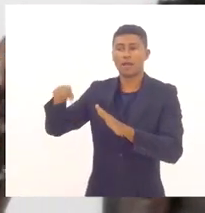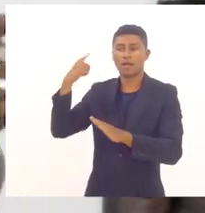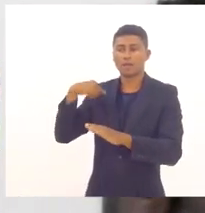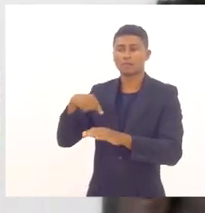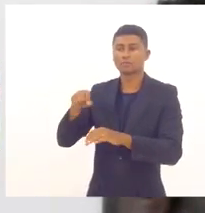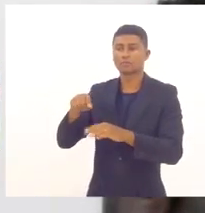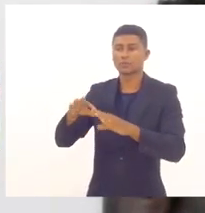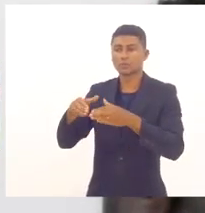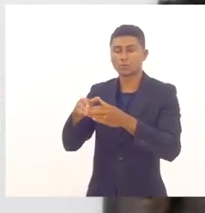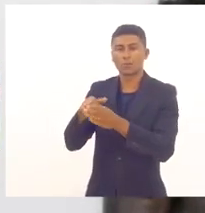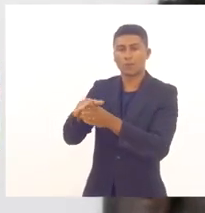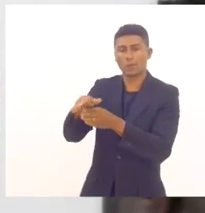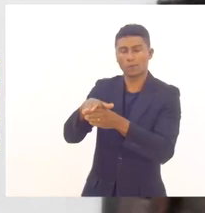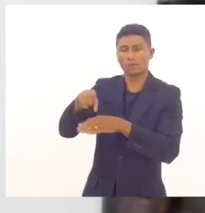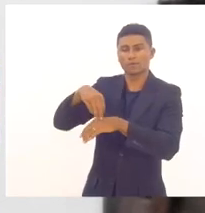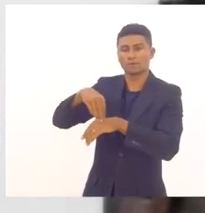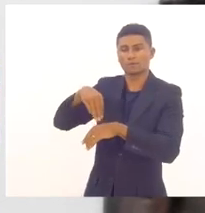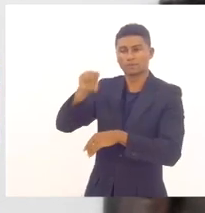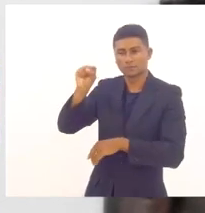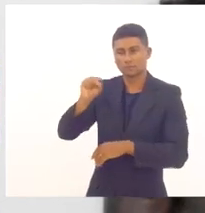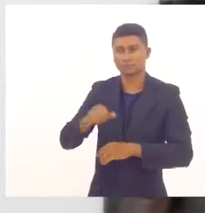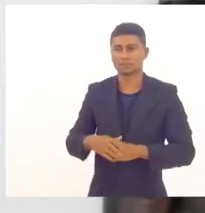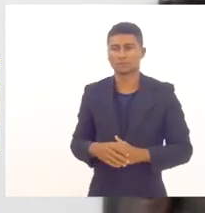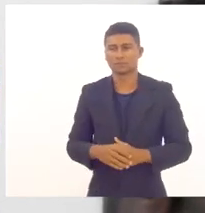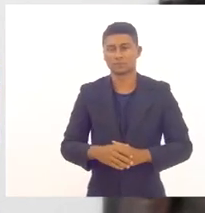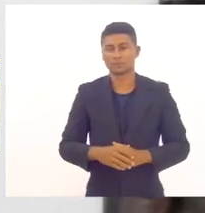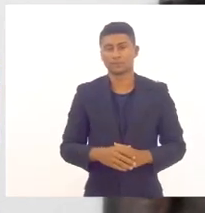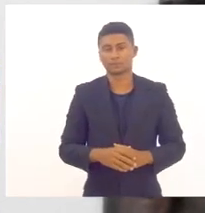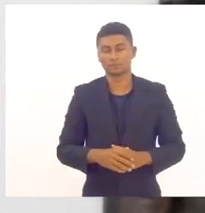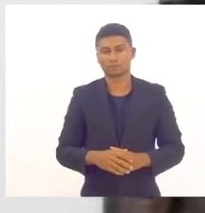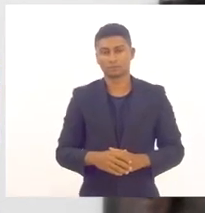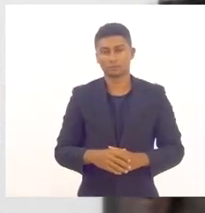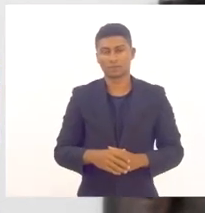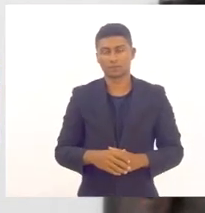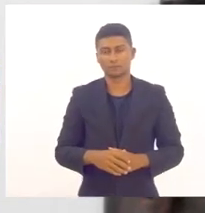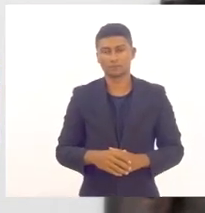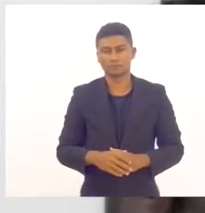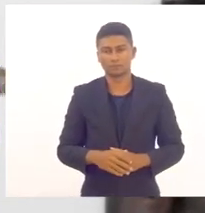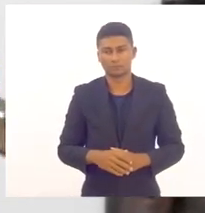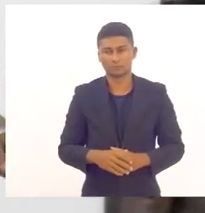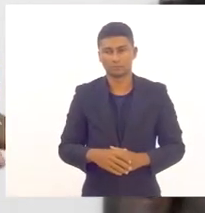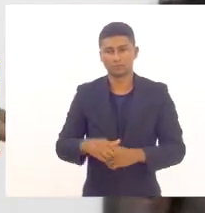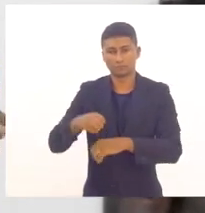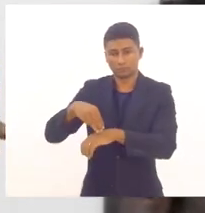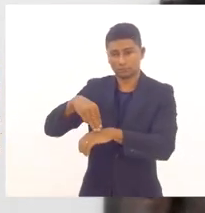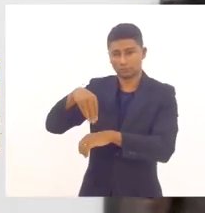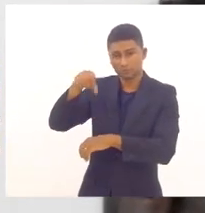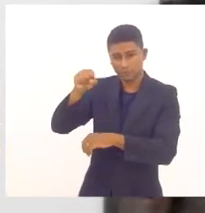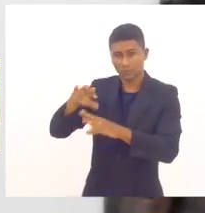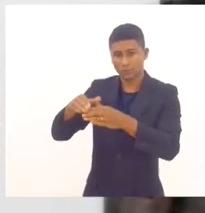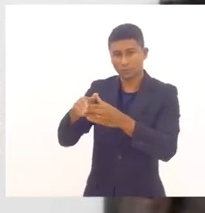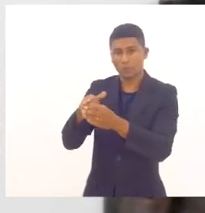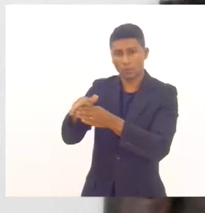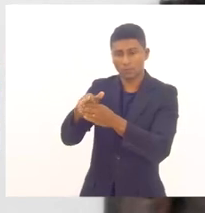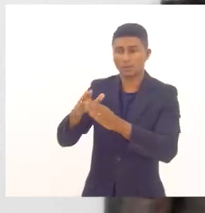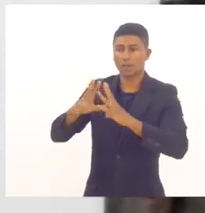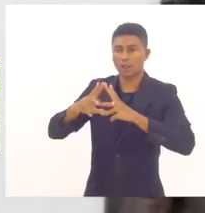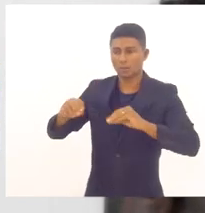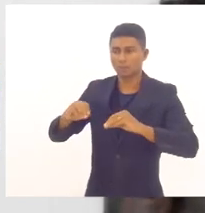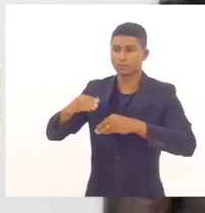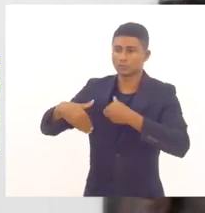oriunda do Conselho de Mestres. Só um minuto, filho. O Conselho de Mestres foi extinto e aí surgiu o